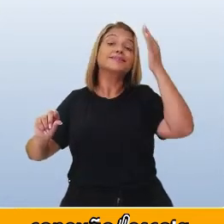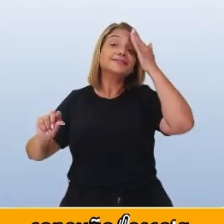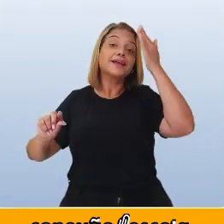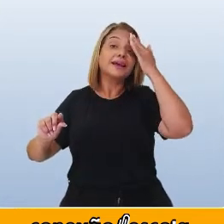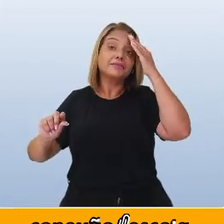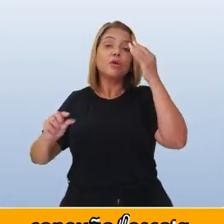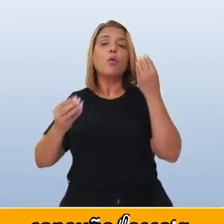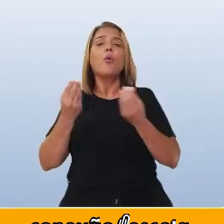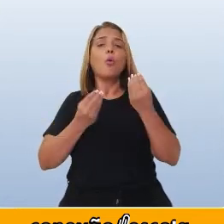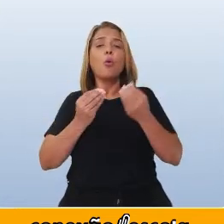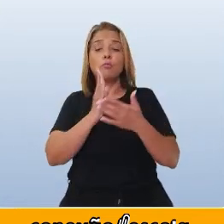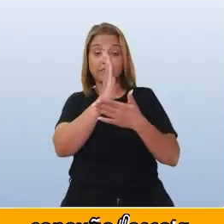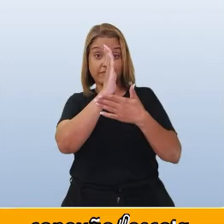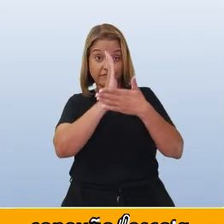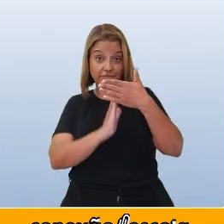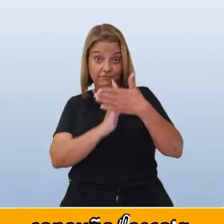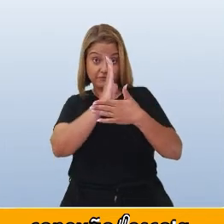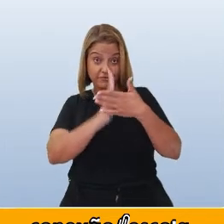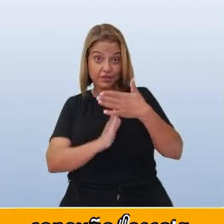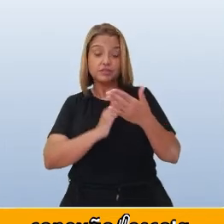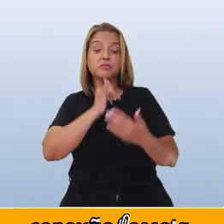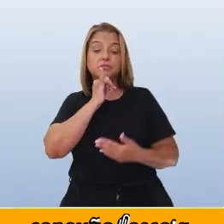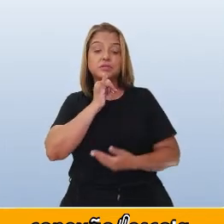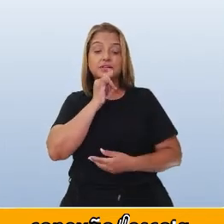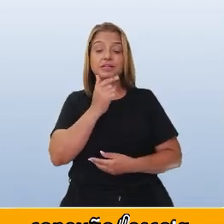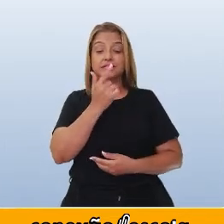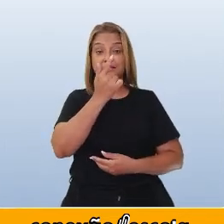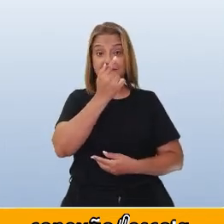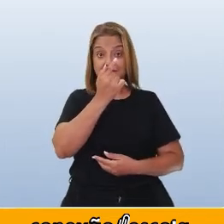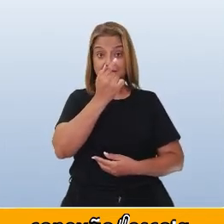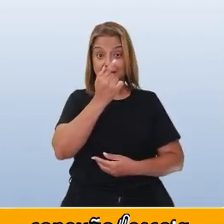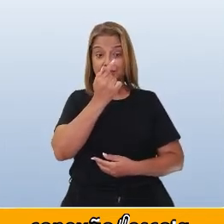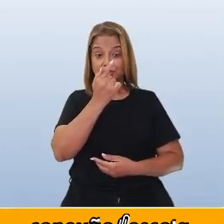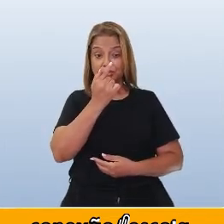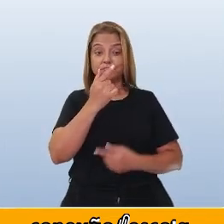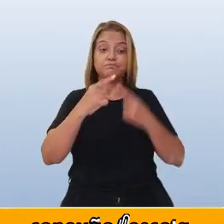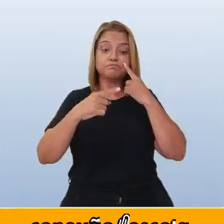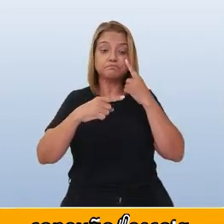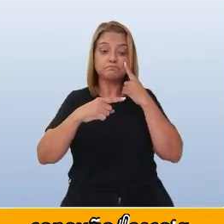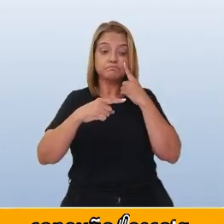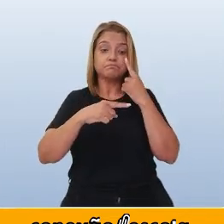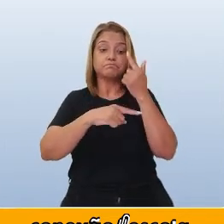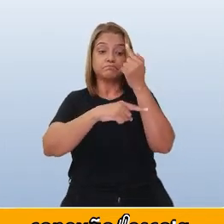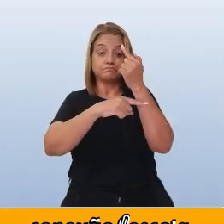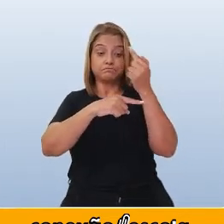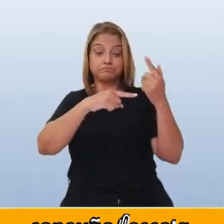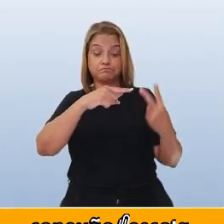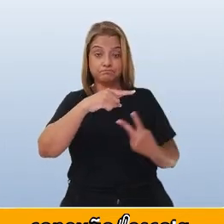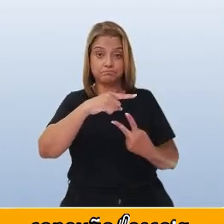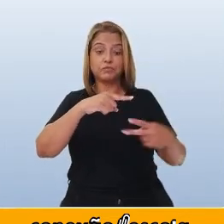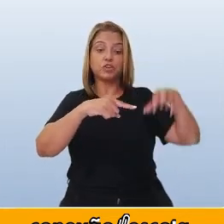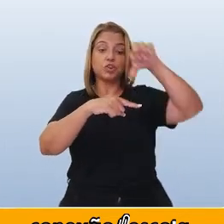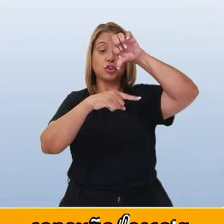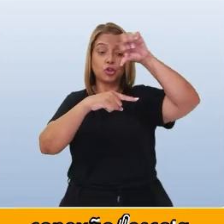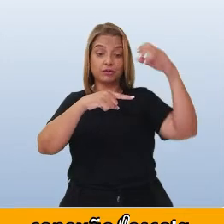localizar meio, 7/2, 9/3, 5/4,